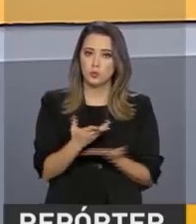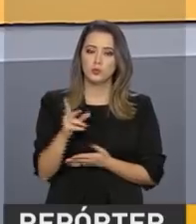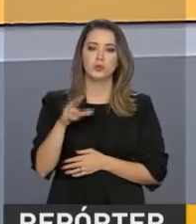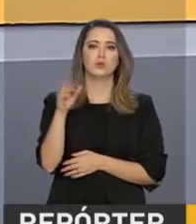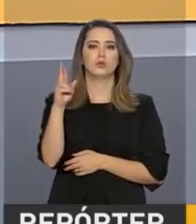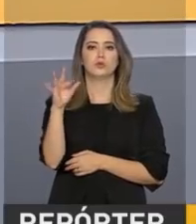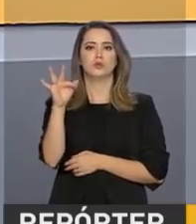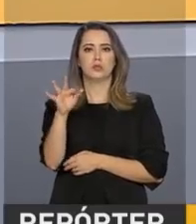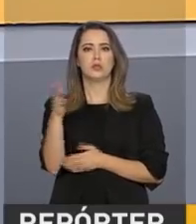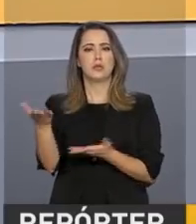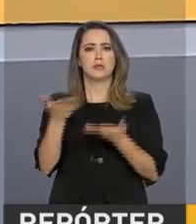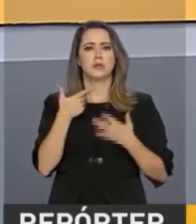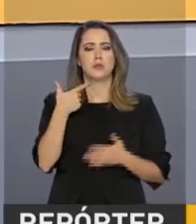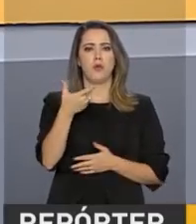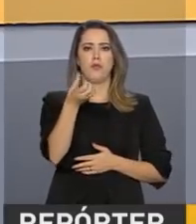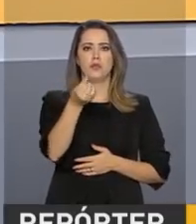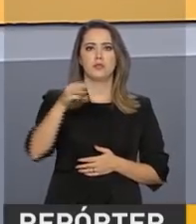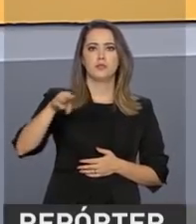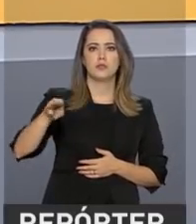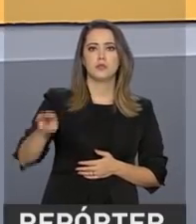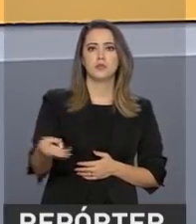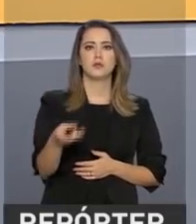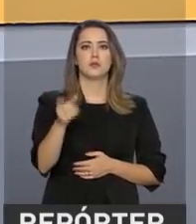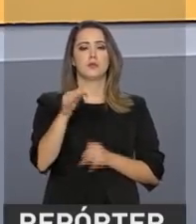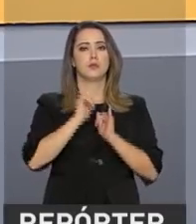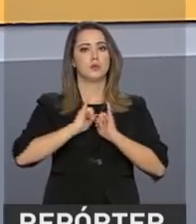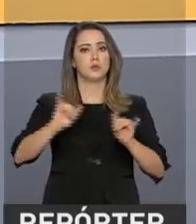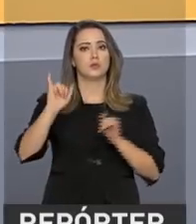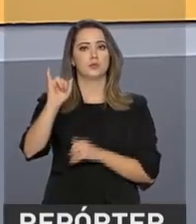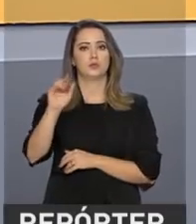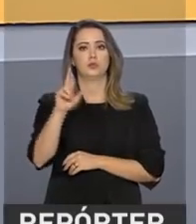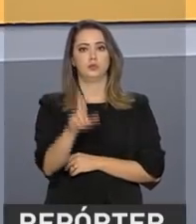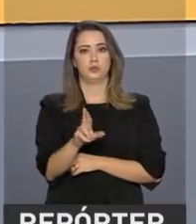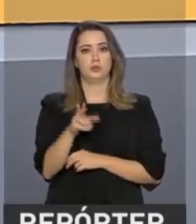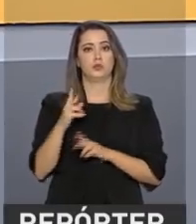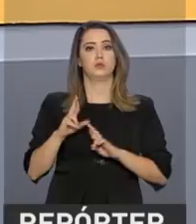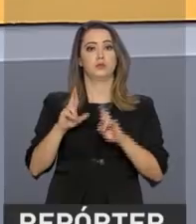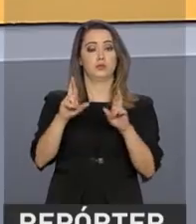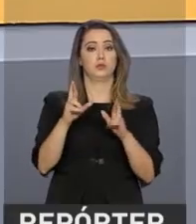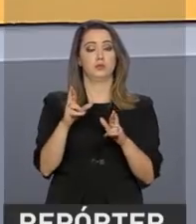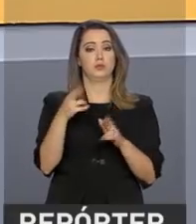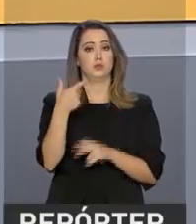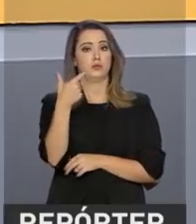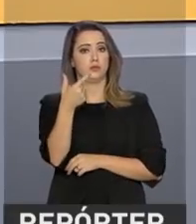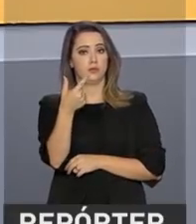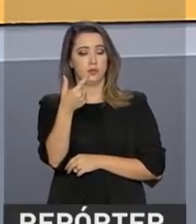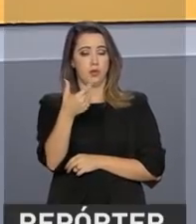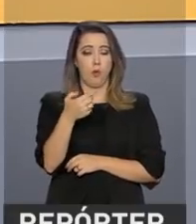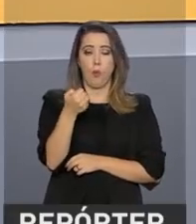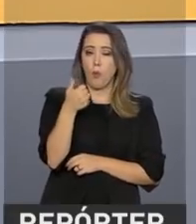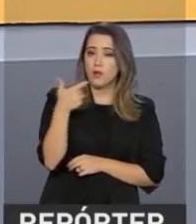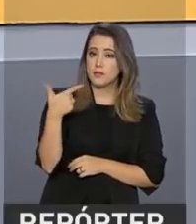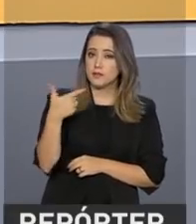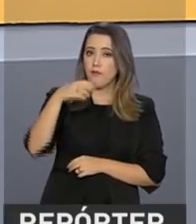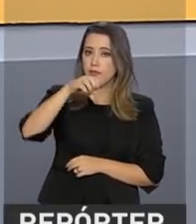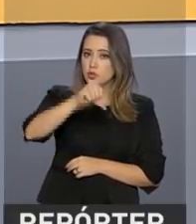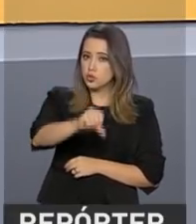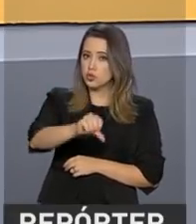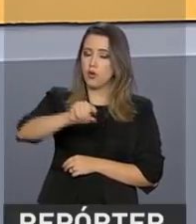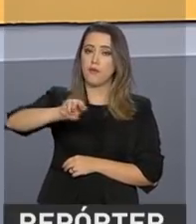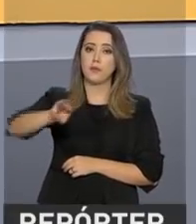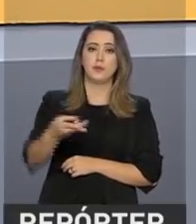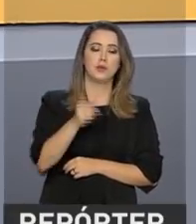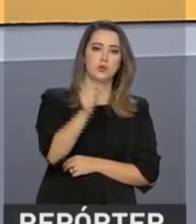Federal recebeu 26 milhões e 500 mil declarações do Imposto de Renda. A expectativa é de que quase 29 milhões